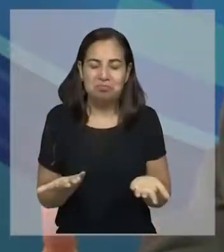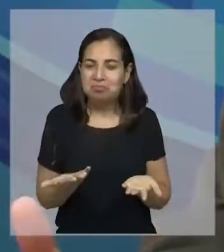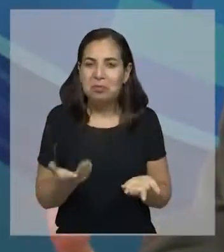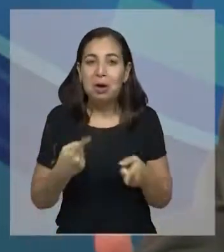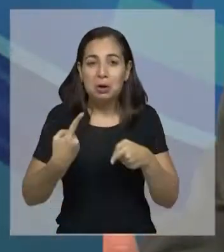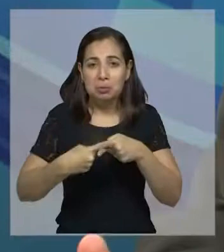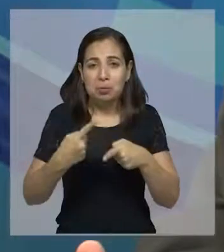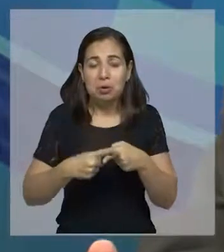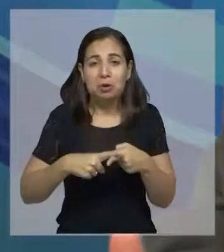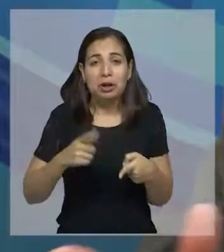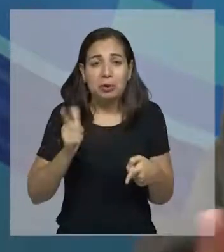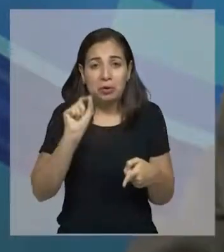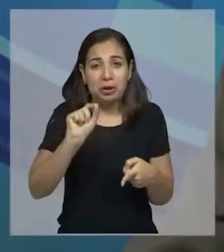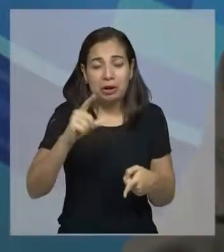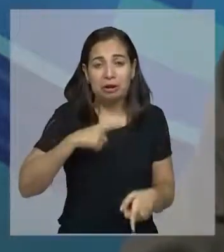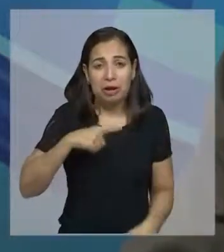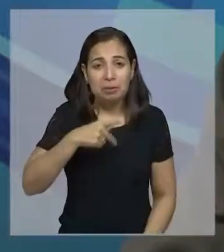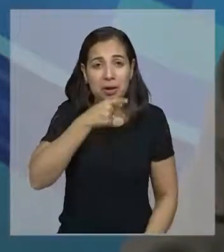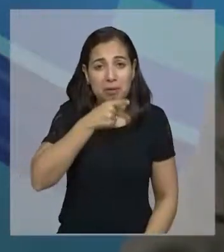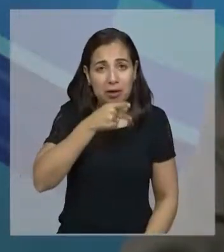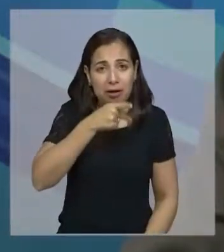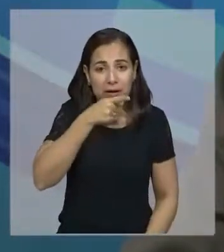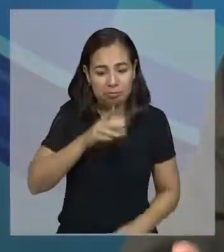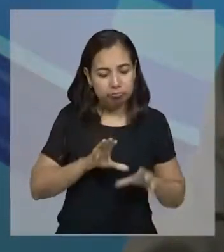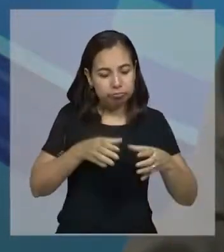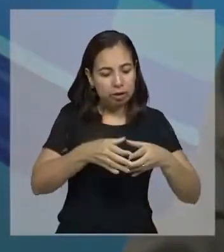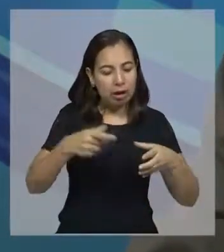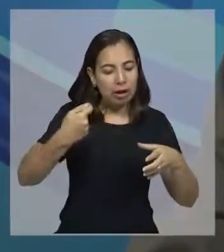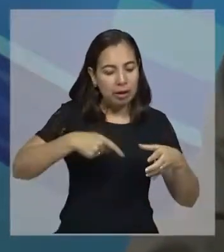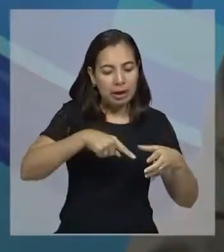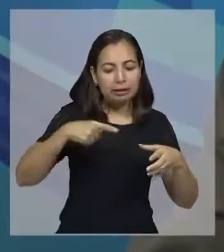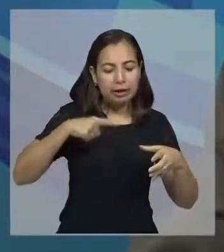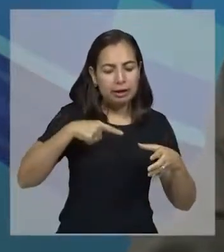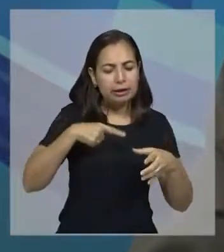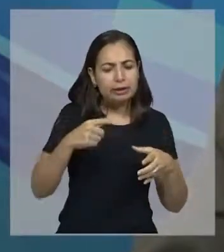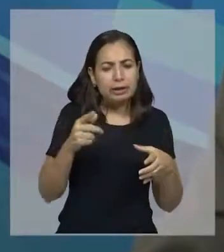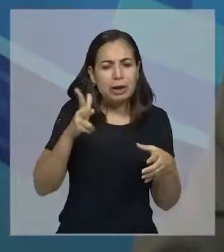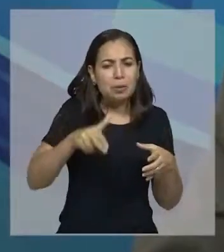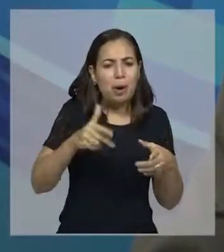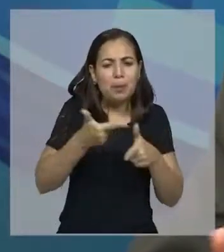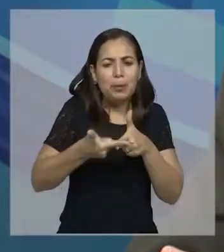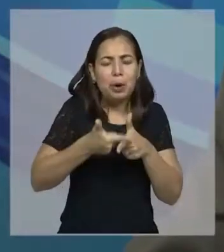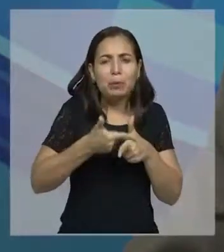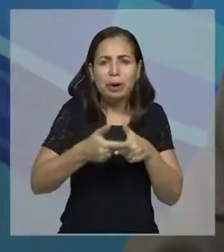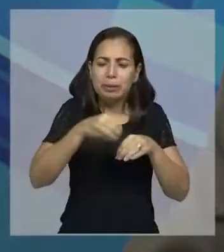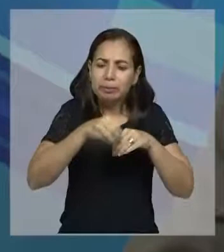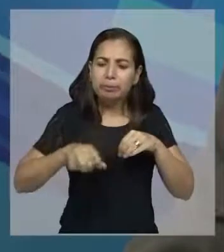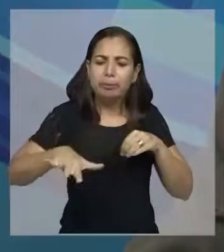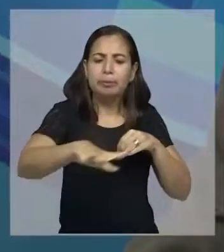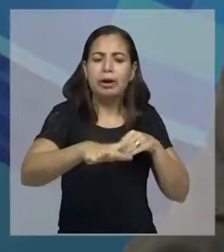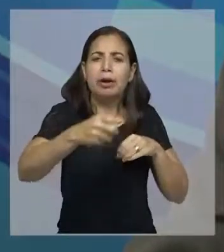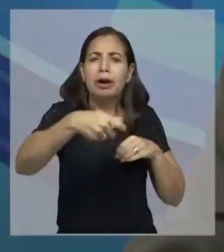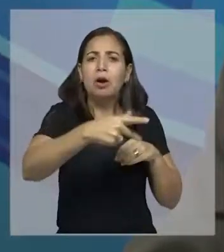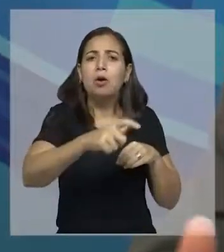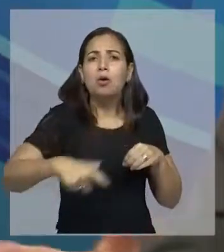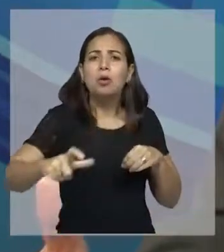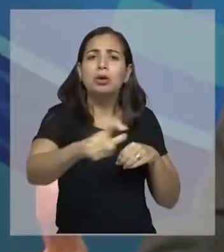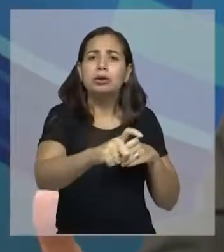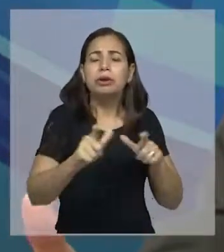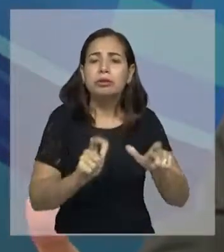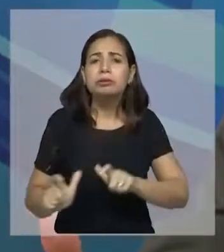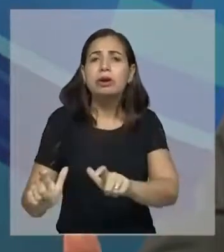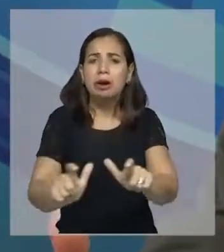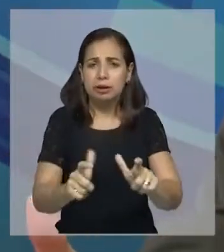criando problema para a governabilidade. E certamente a fragmentação partidária será maior ainda, porque os